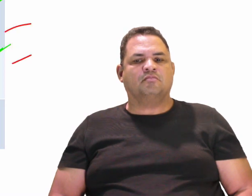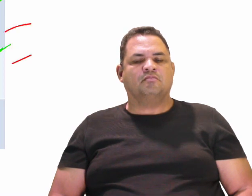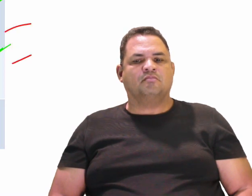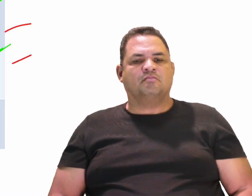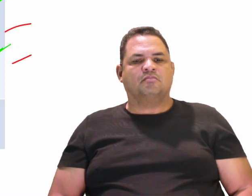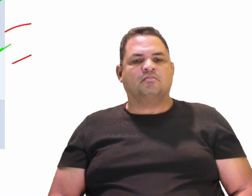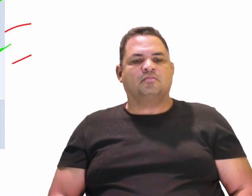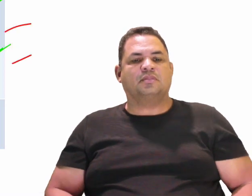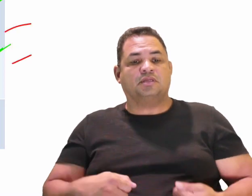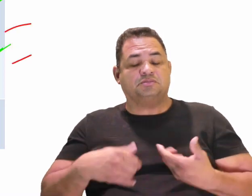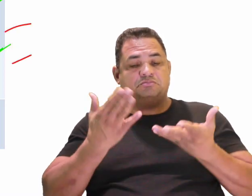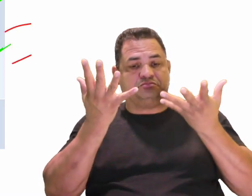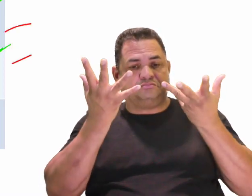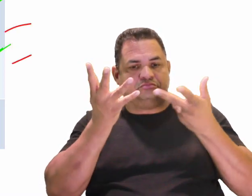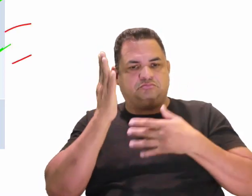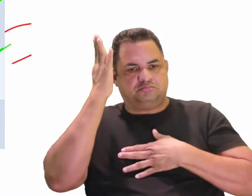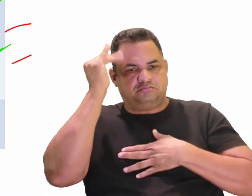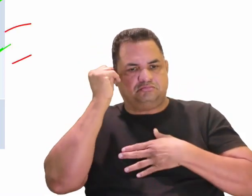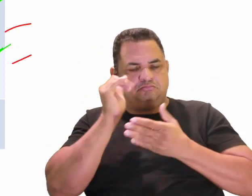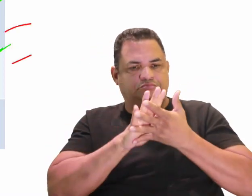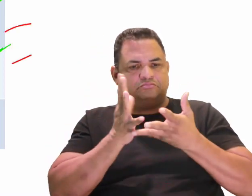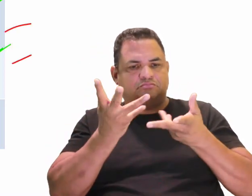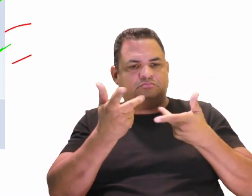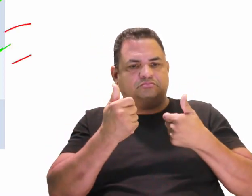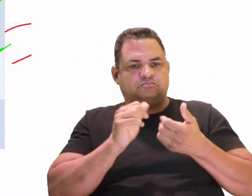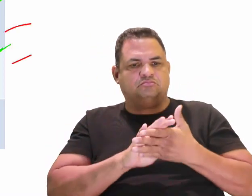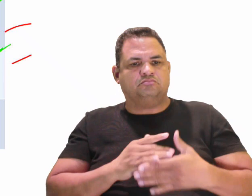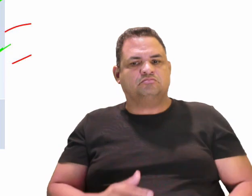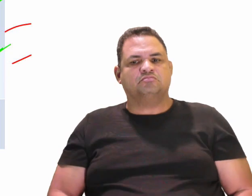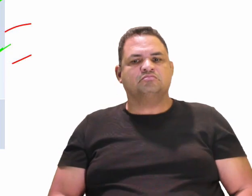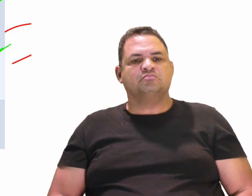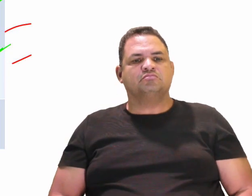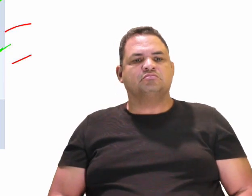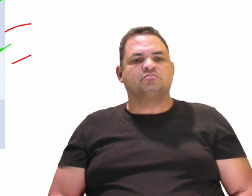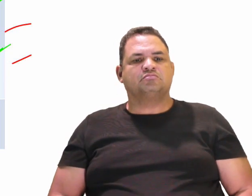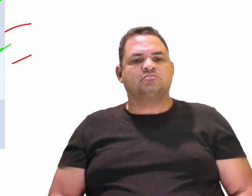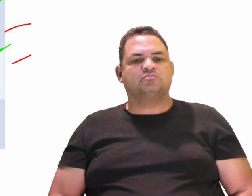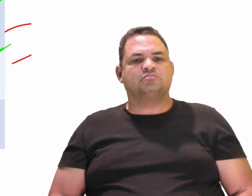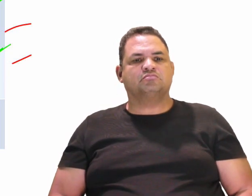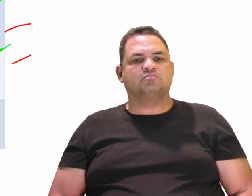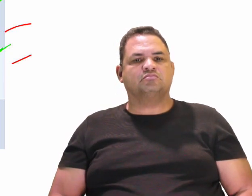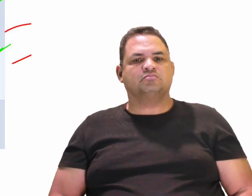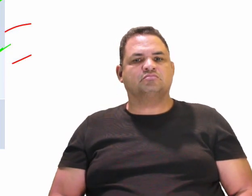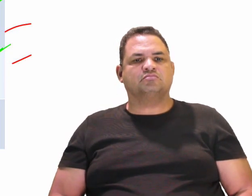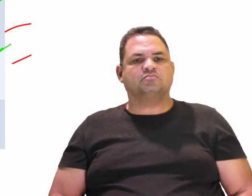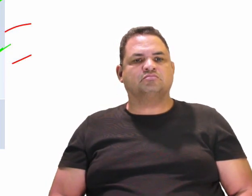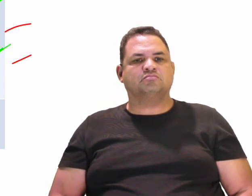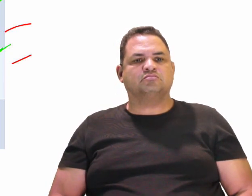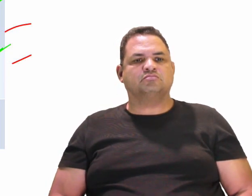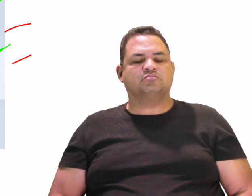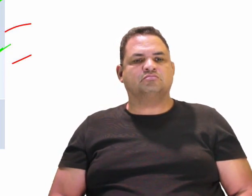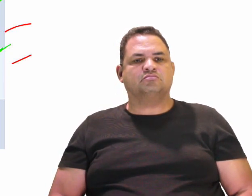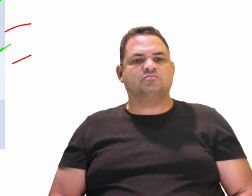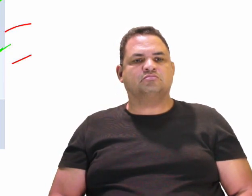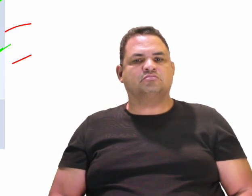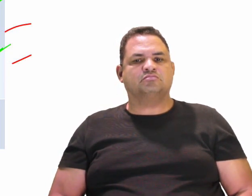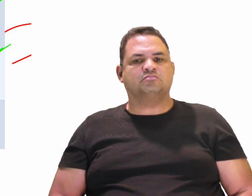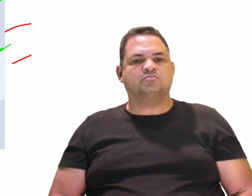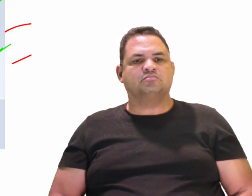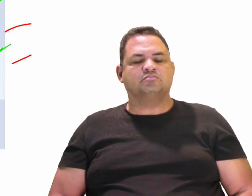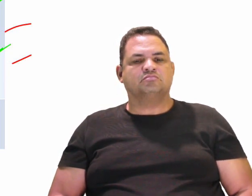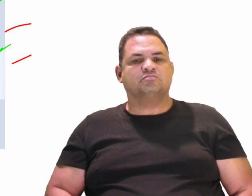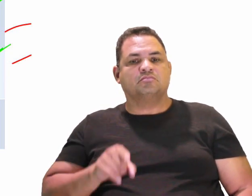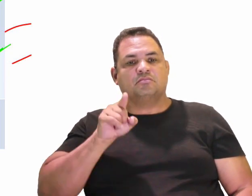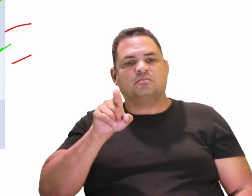tem habilidade. Então, do gymnastics, para falar que ele não sabe, então se é Lucas, é a mesma coisa que